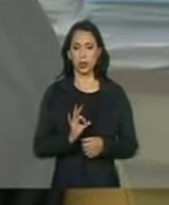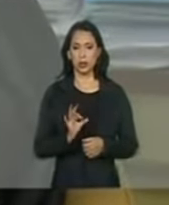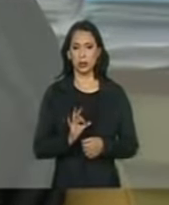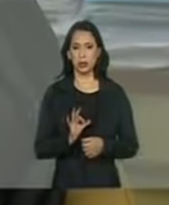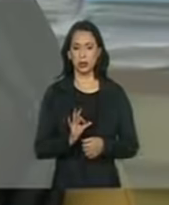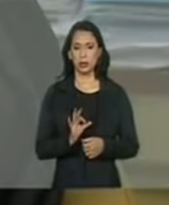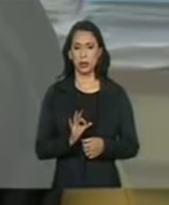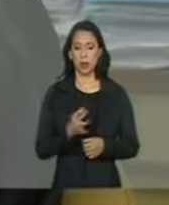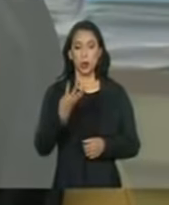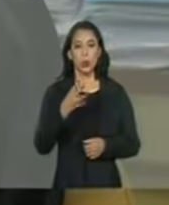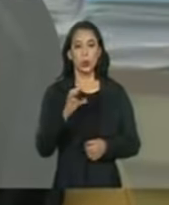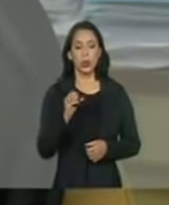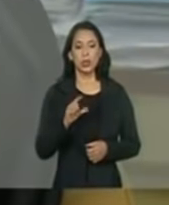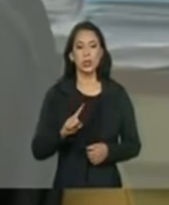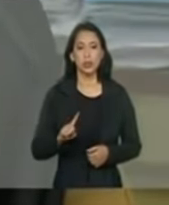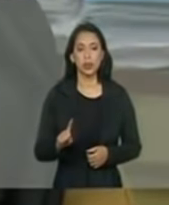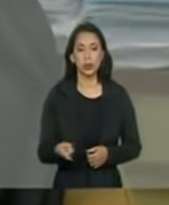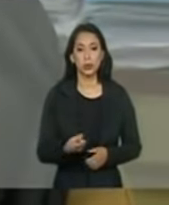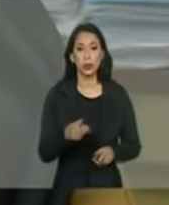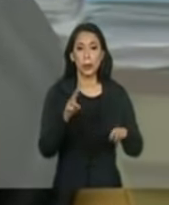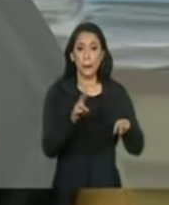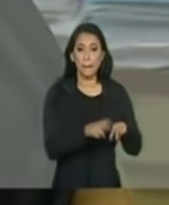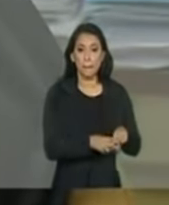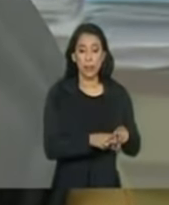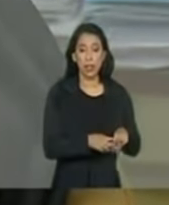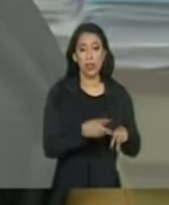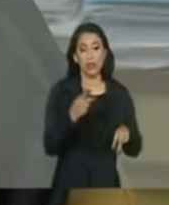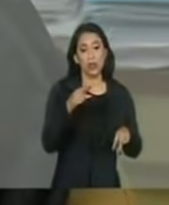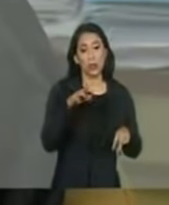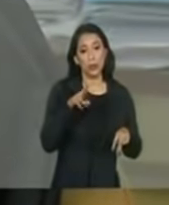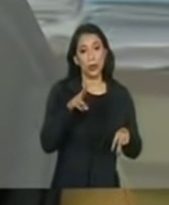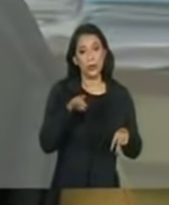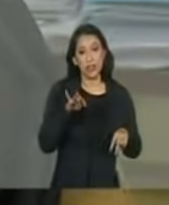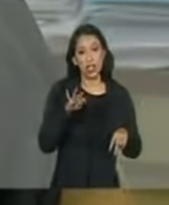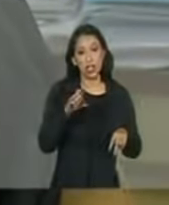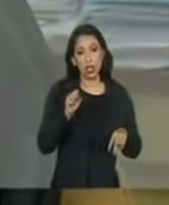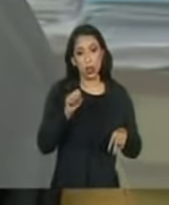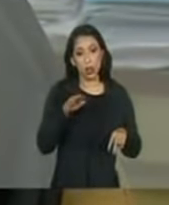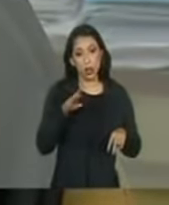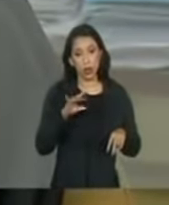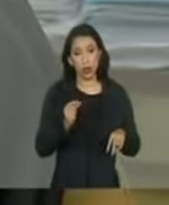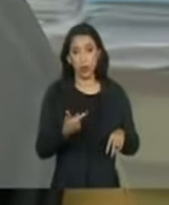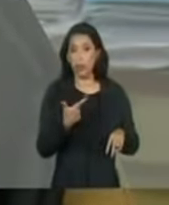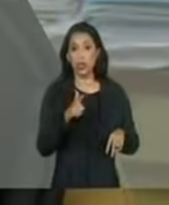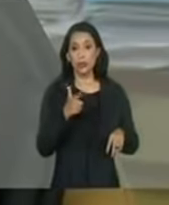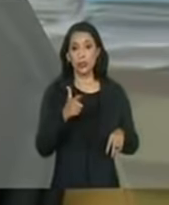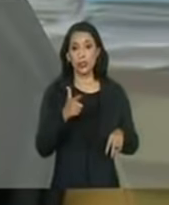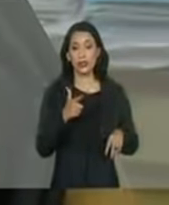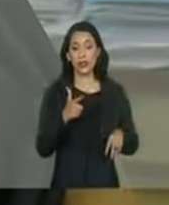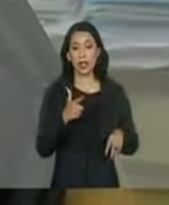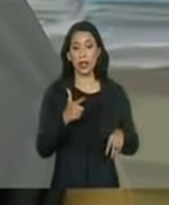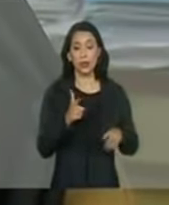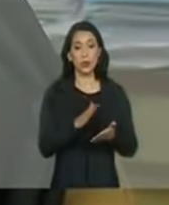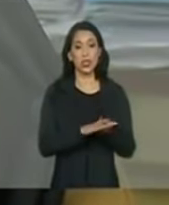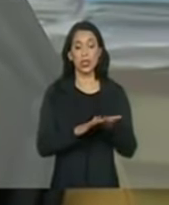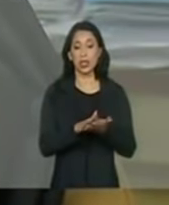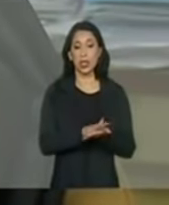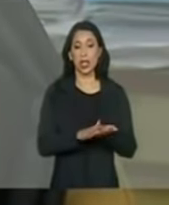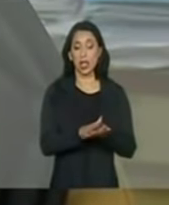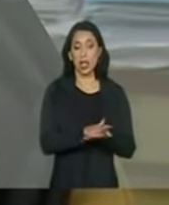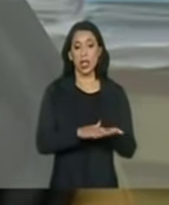400 mil de presos provisórios significa dizer àqueles que não tiveram uma única sentença